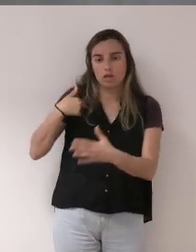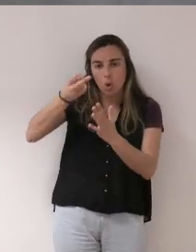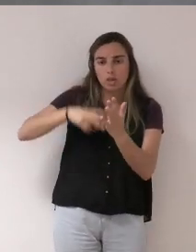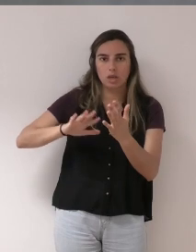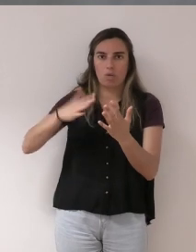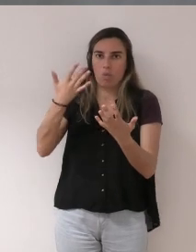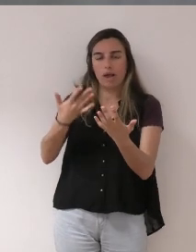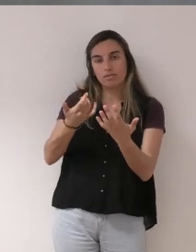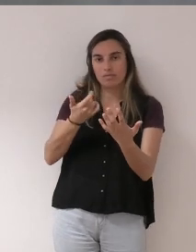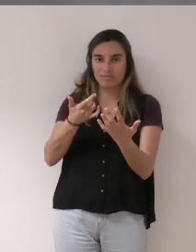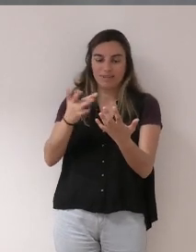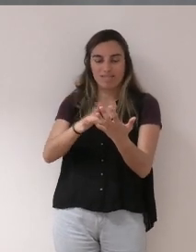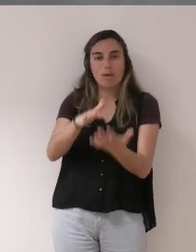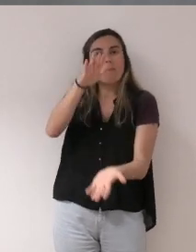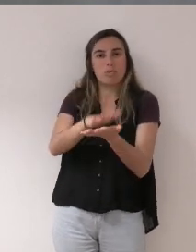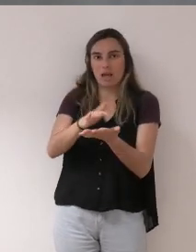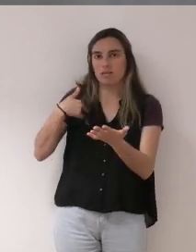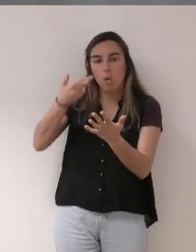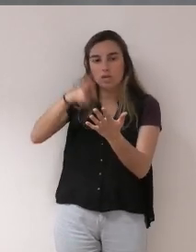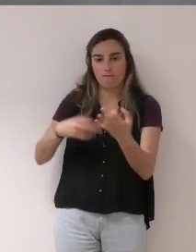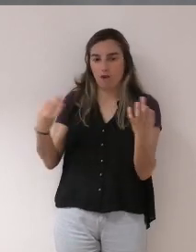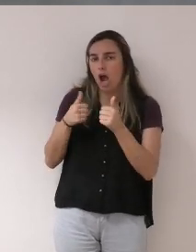saiu e, de facto, foi um